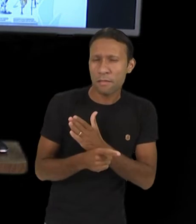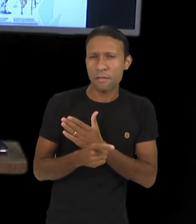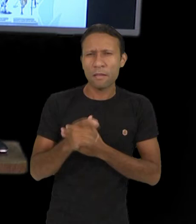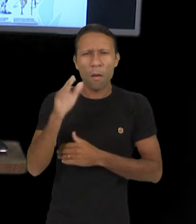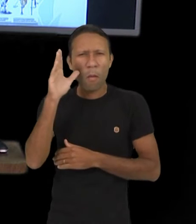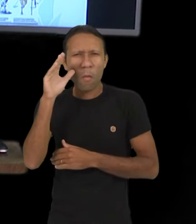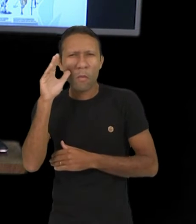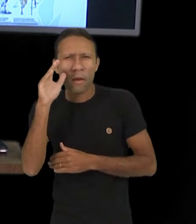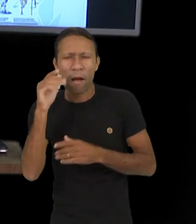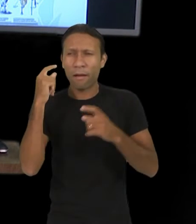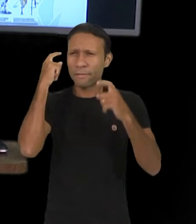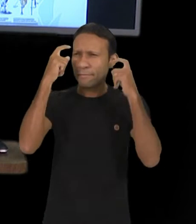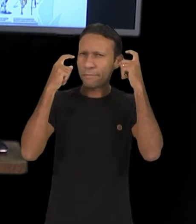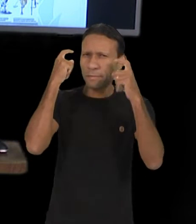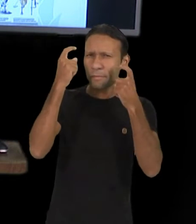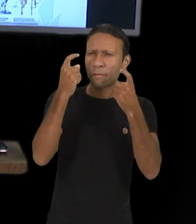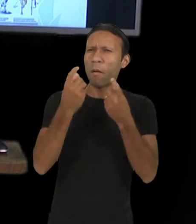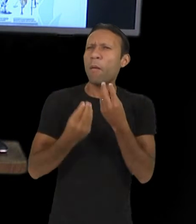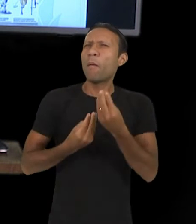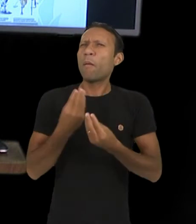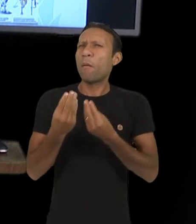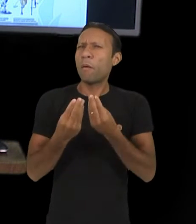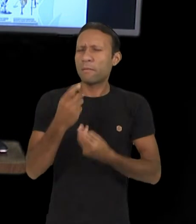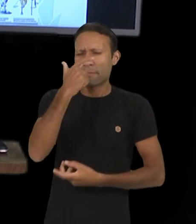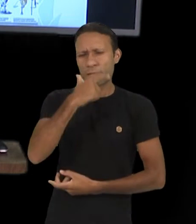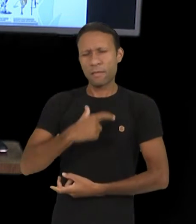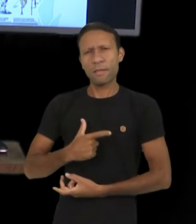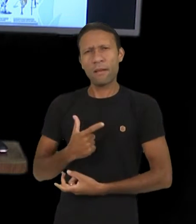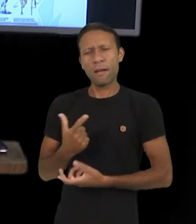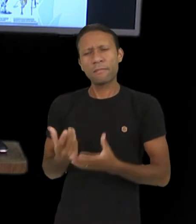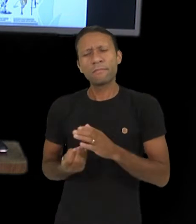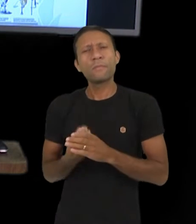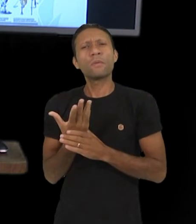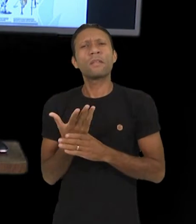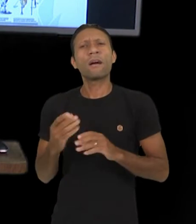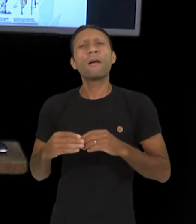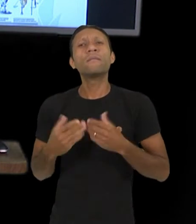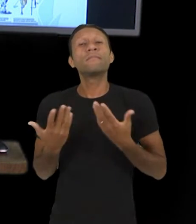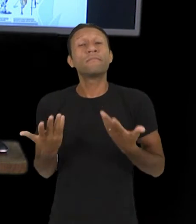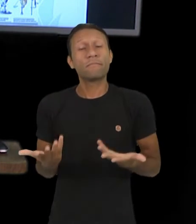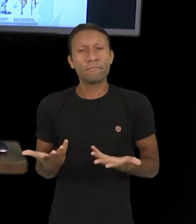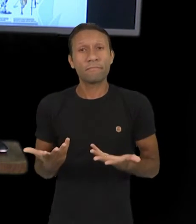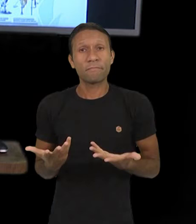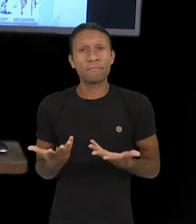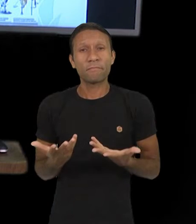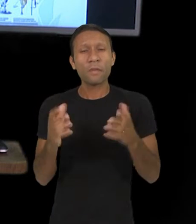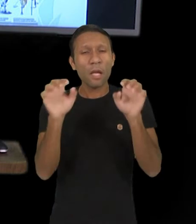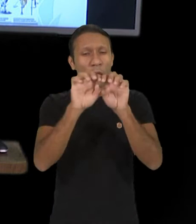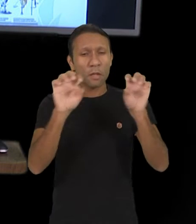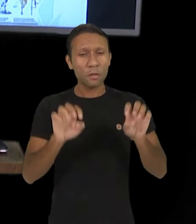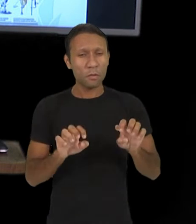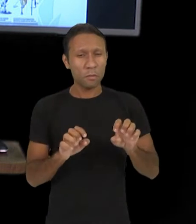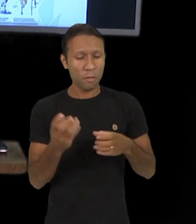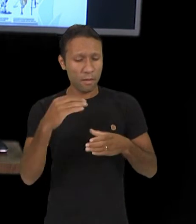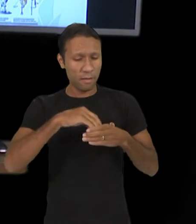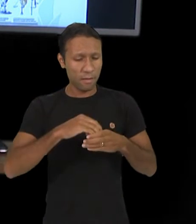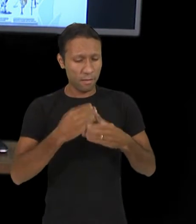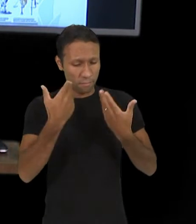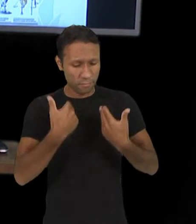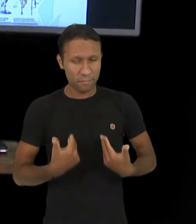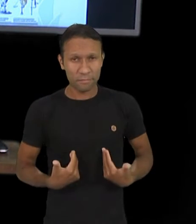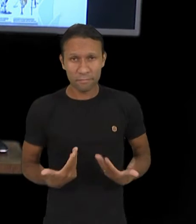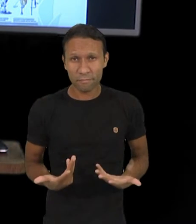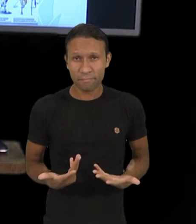de curiosidade por saber do que a gente é feito, né? Que estruturas formam, né, o nosso